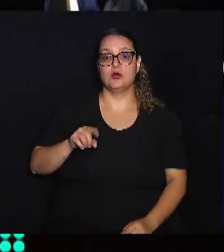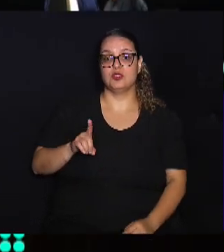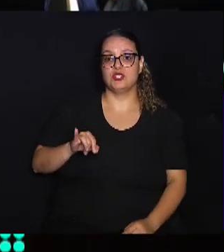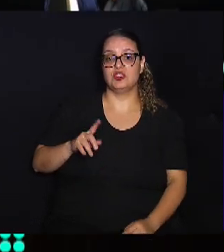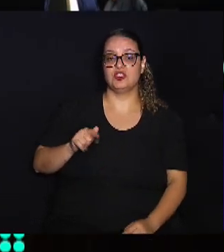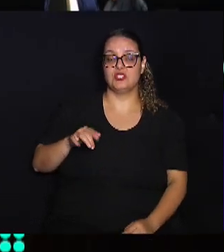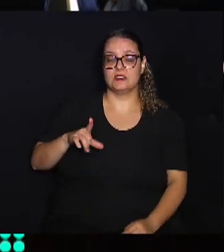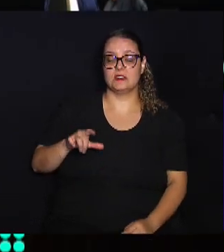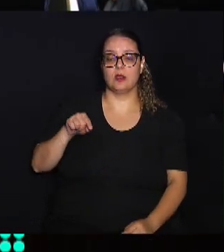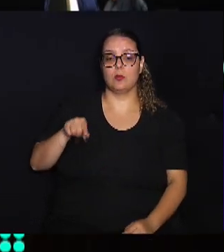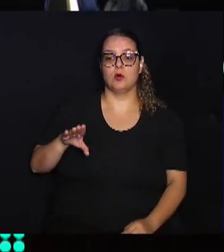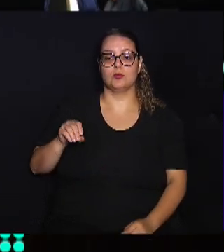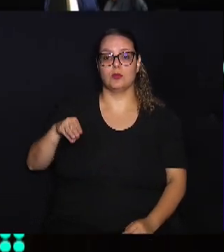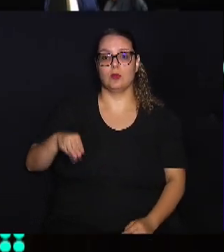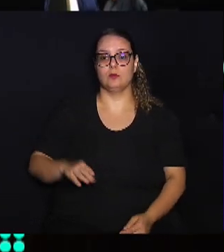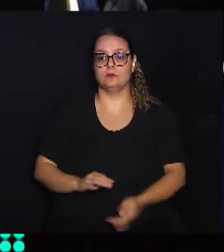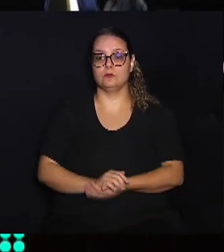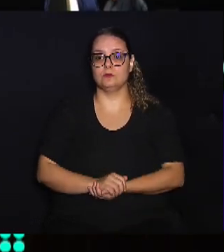ingressosdigital.com.